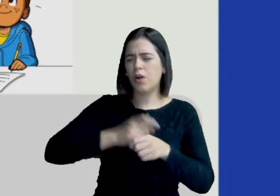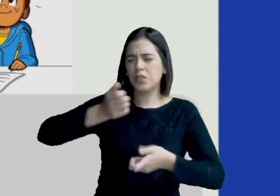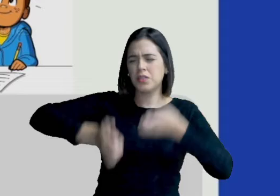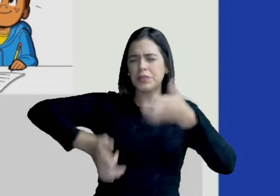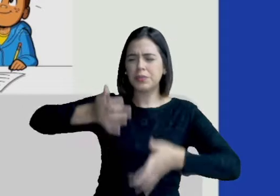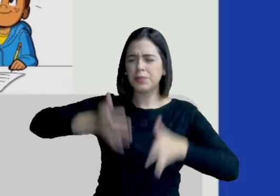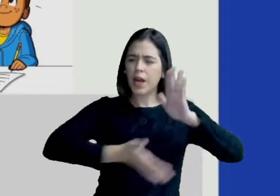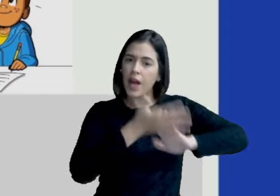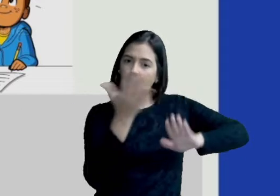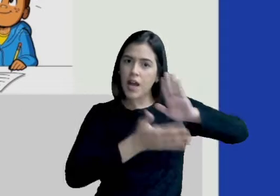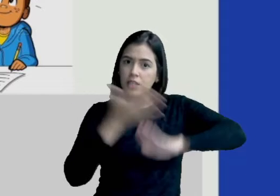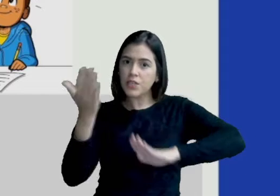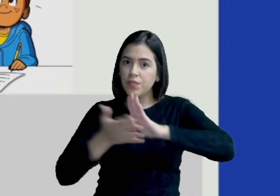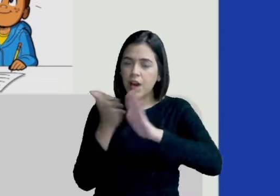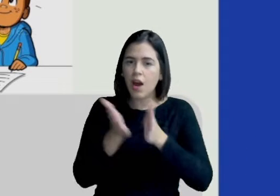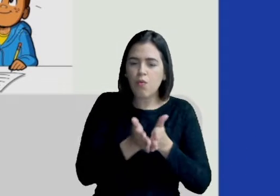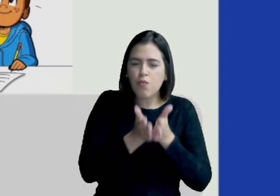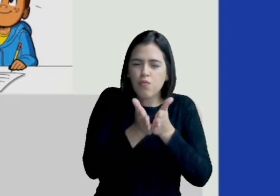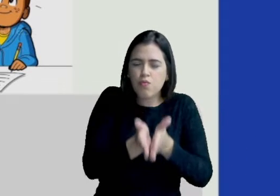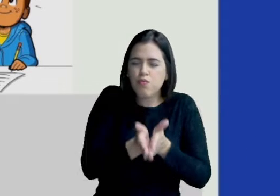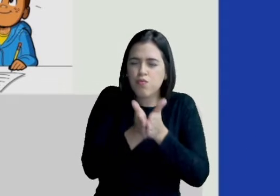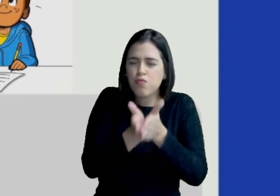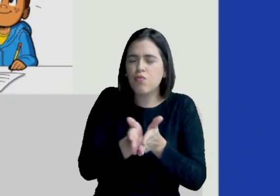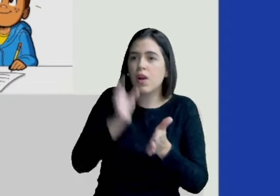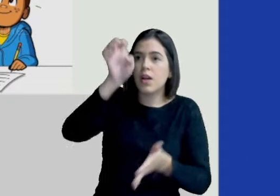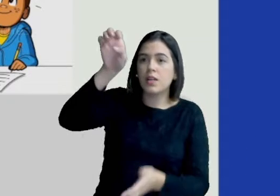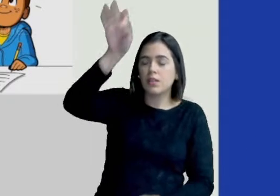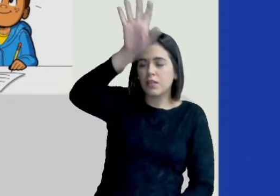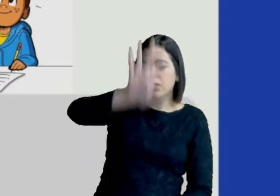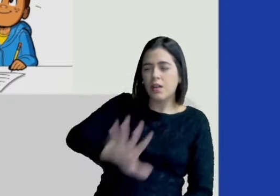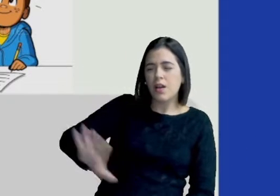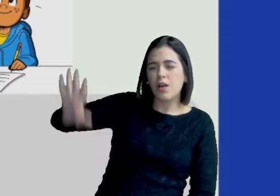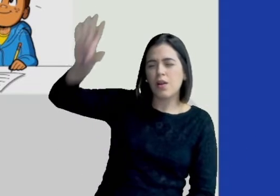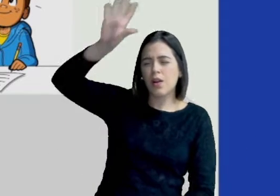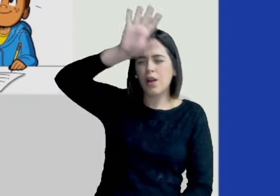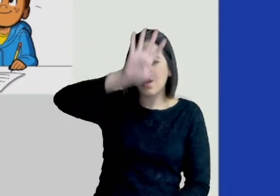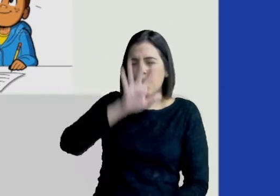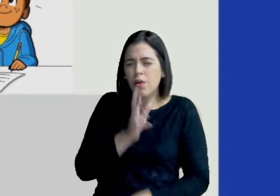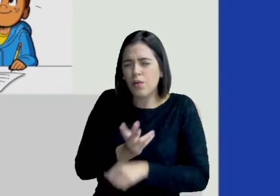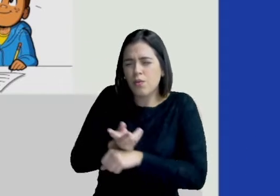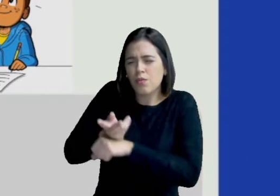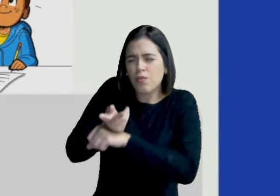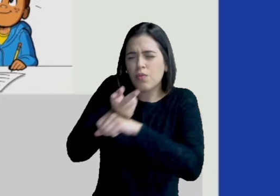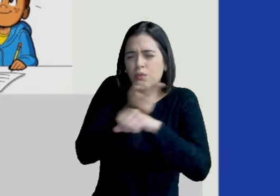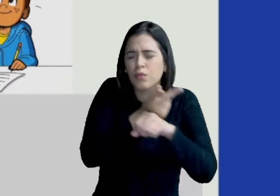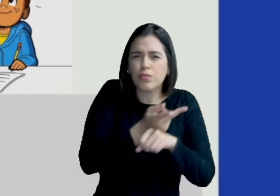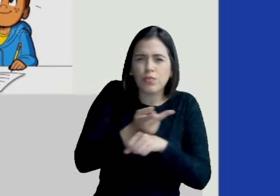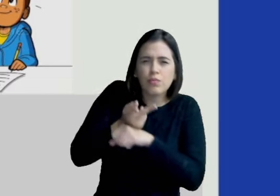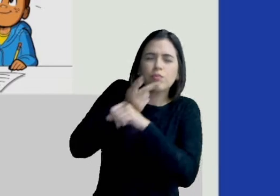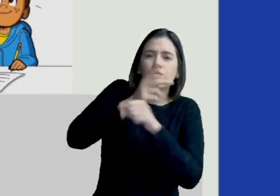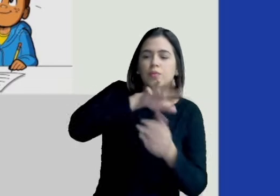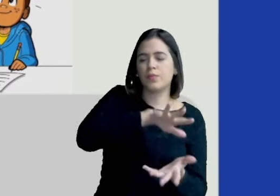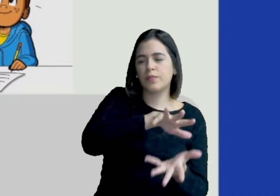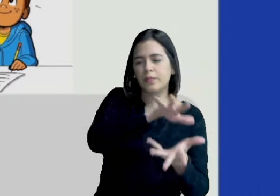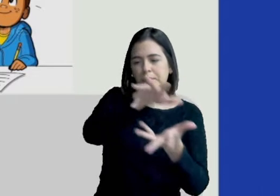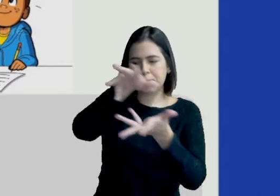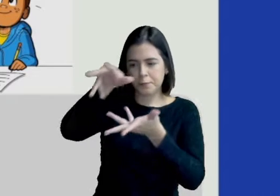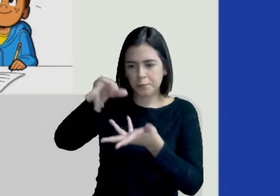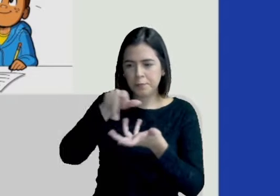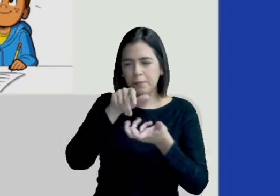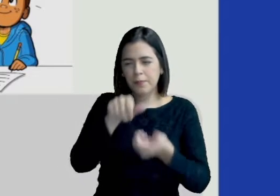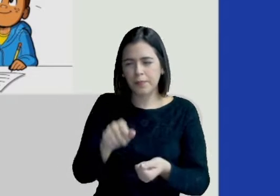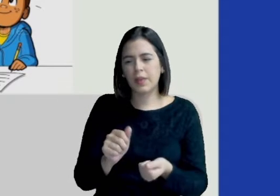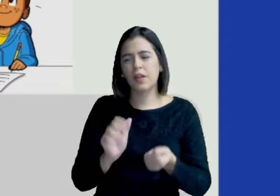la hora de relatar os viajes de exploração de los navegantes europeus em suas conquistas em el Nuevo Mundo.